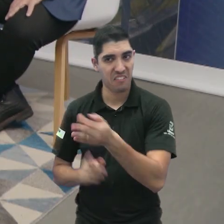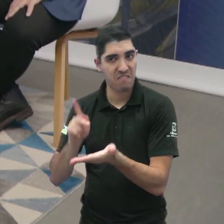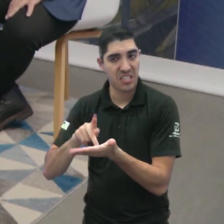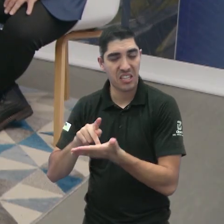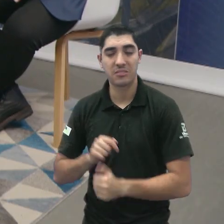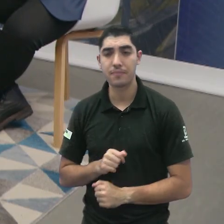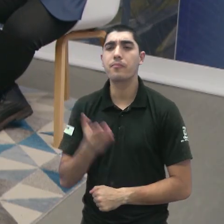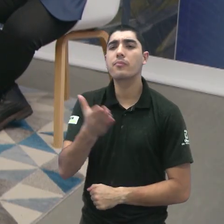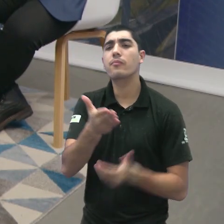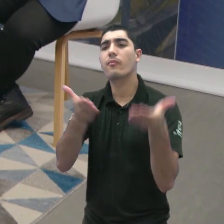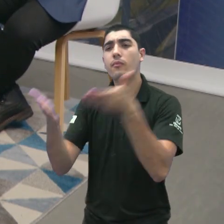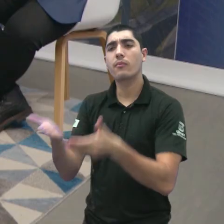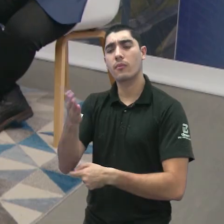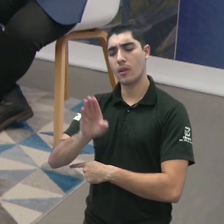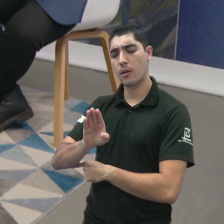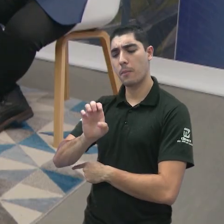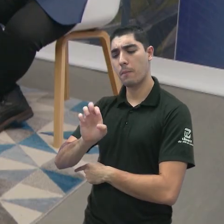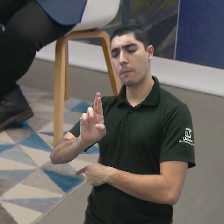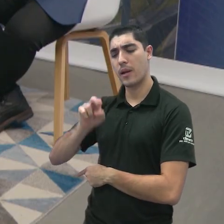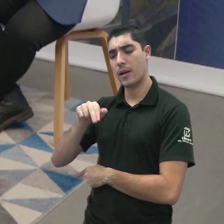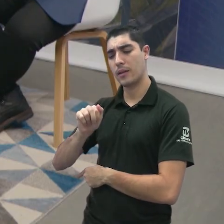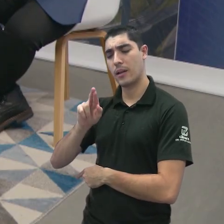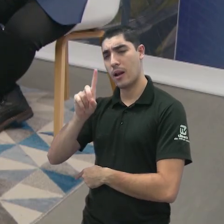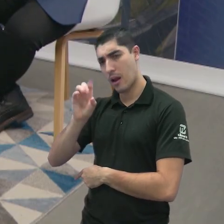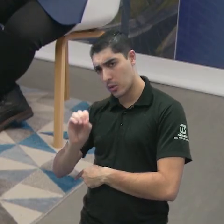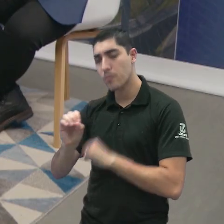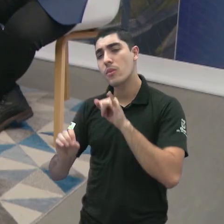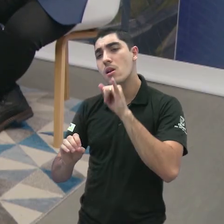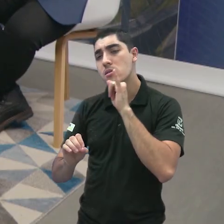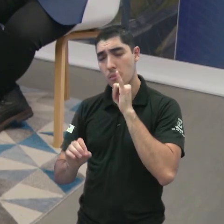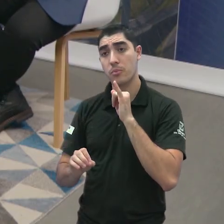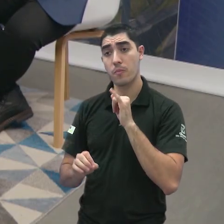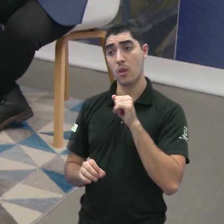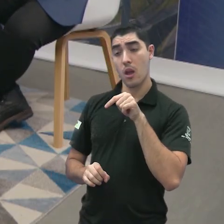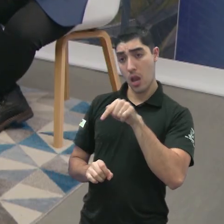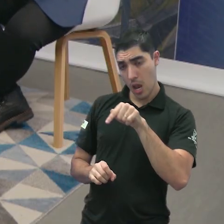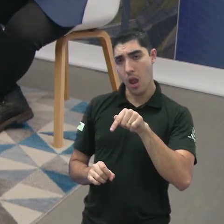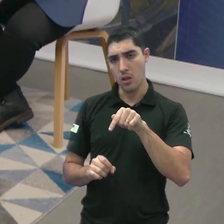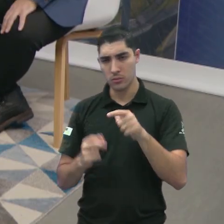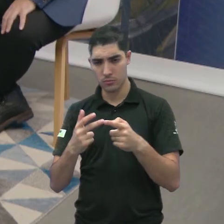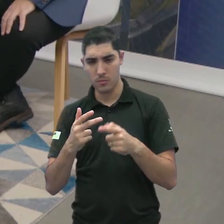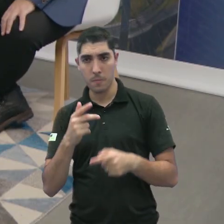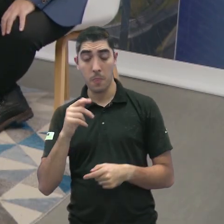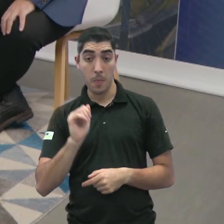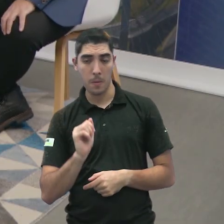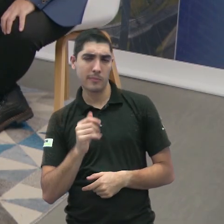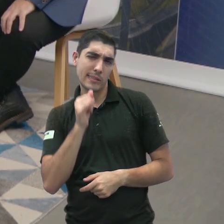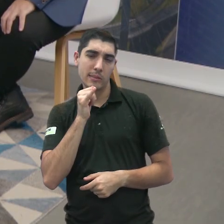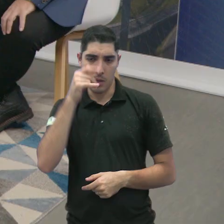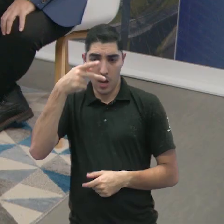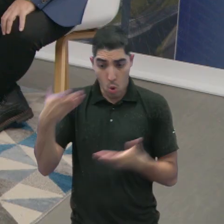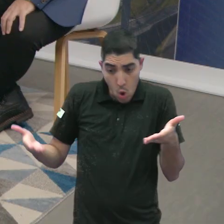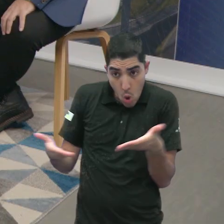Bernardo, quais os impactos a priorização do transporte rodoviário tiveram no cenário